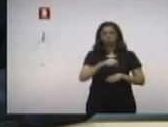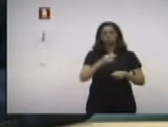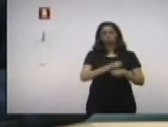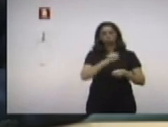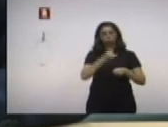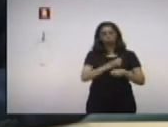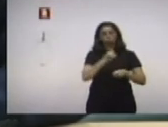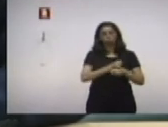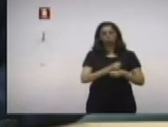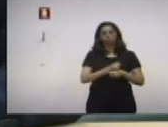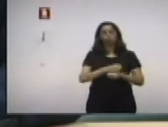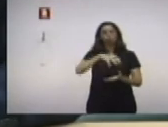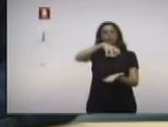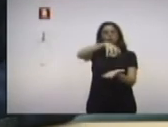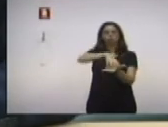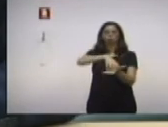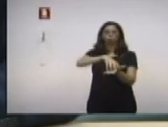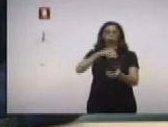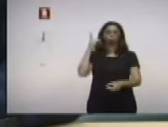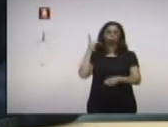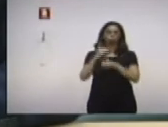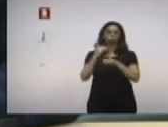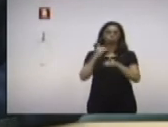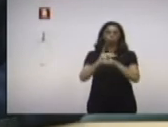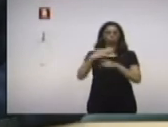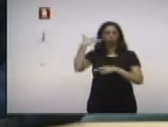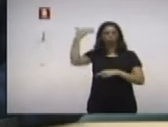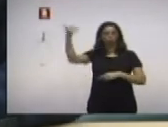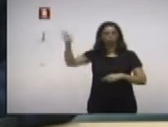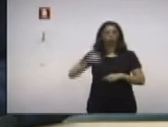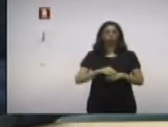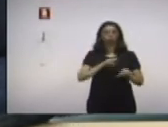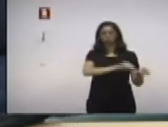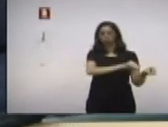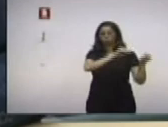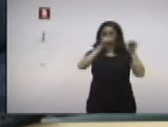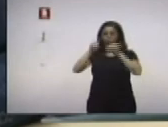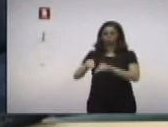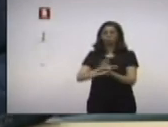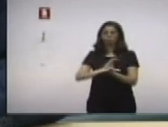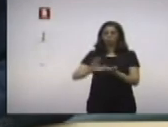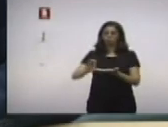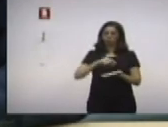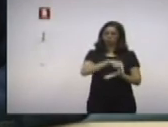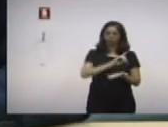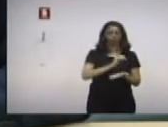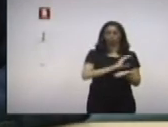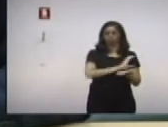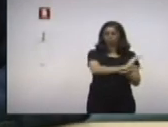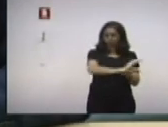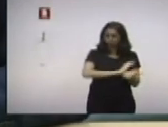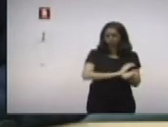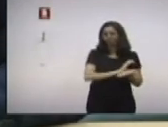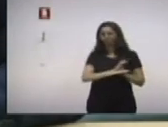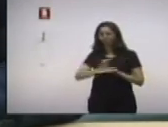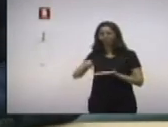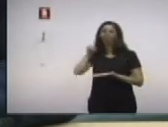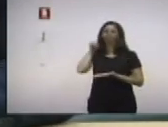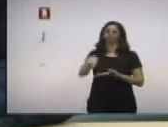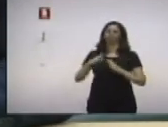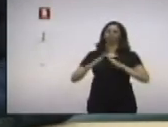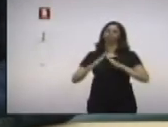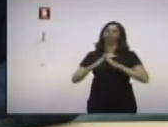construção do Centro de Convenções iria para construção de moradia para nossa população como nós vimos